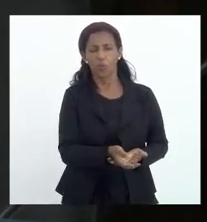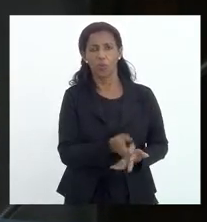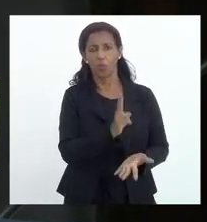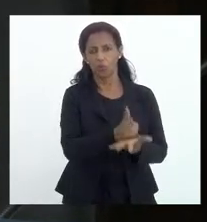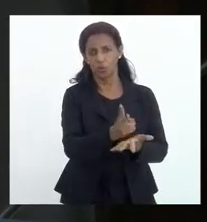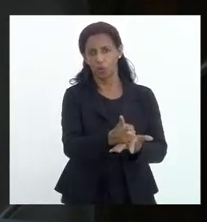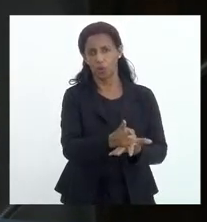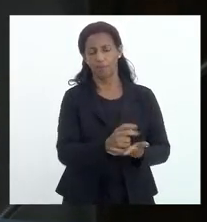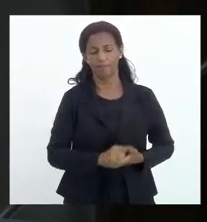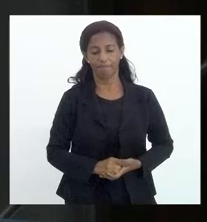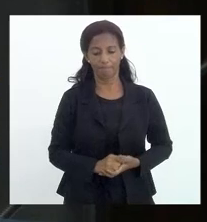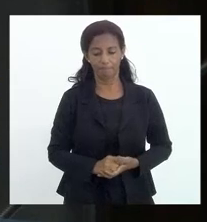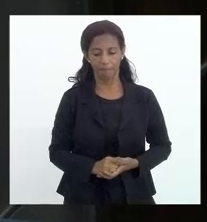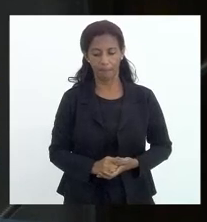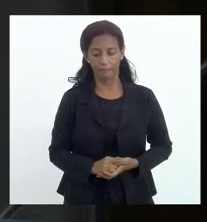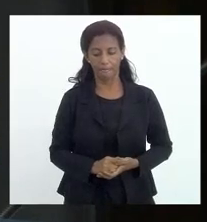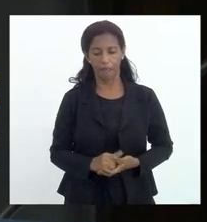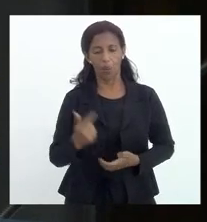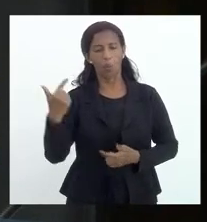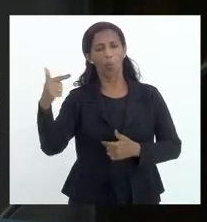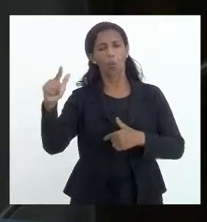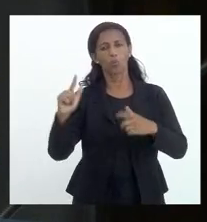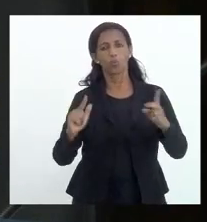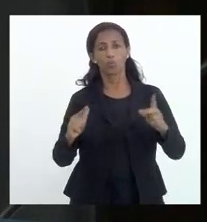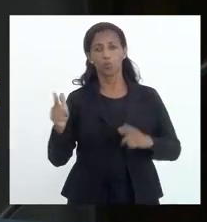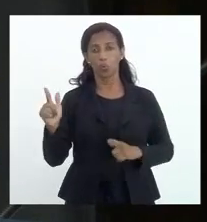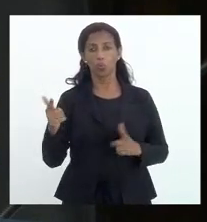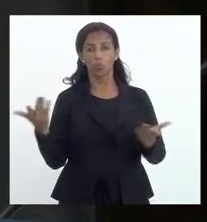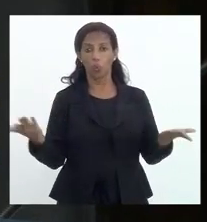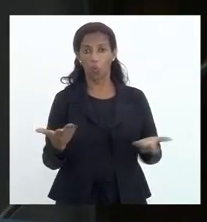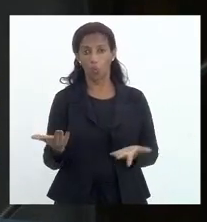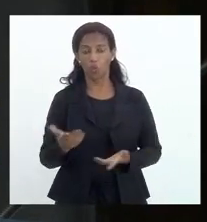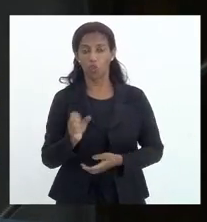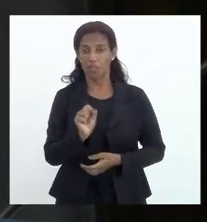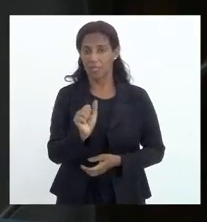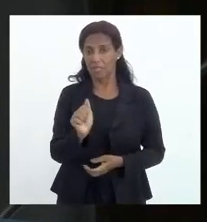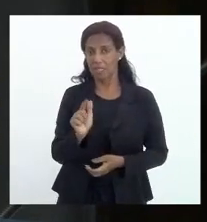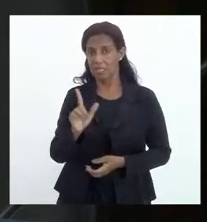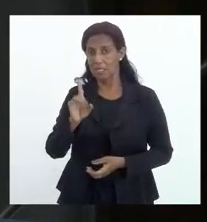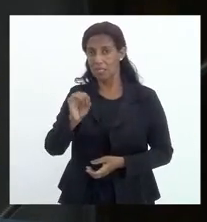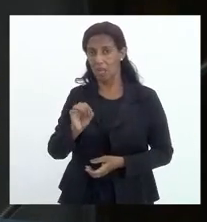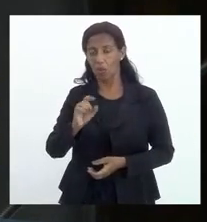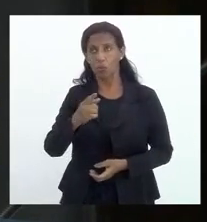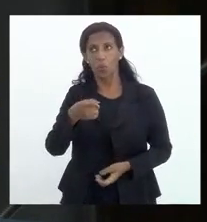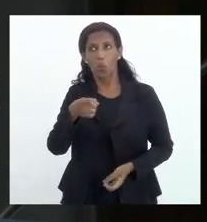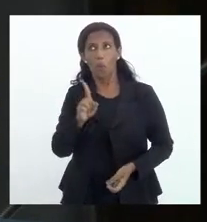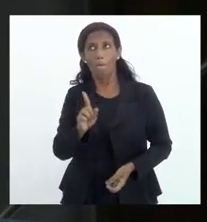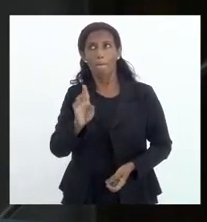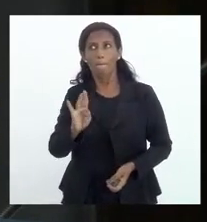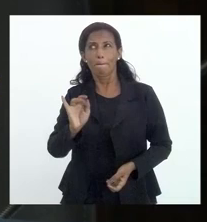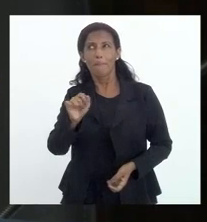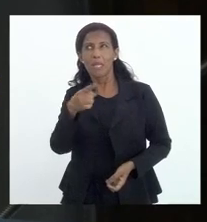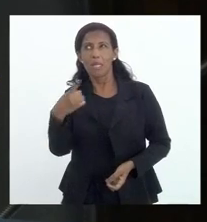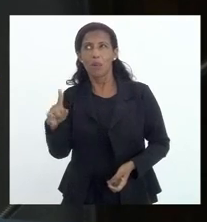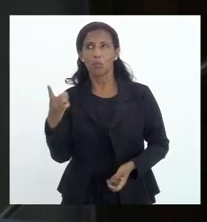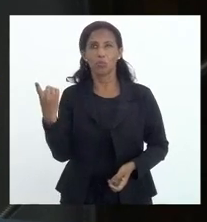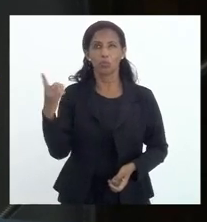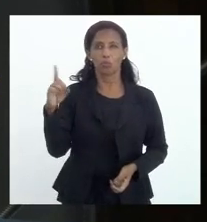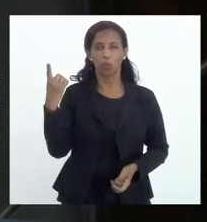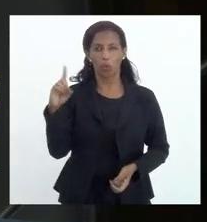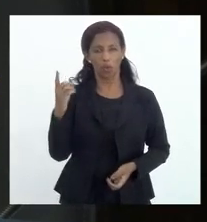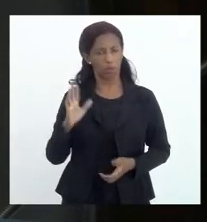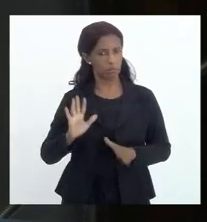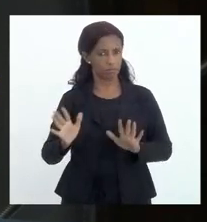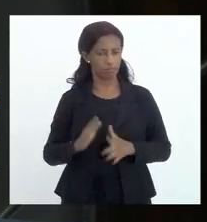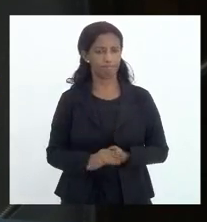operação. Com relação às demais tranches, hoje o saldo beira em torno de US$ 1 bilhão. Essa